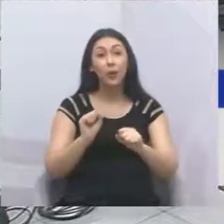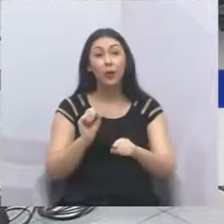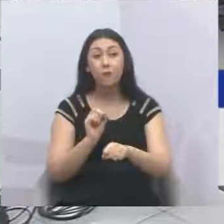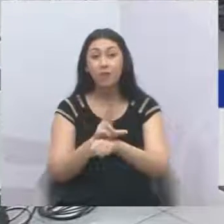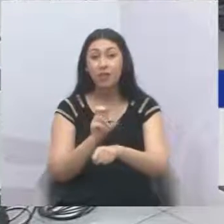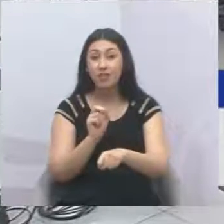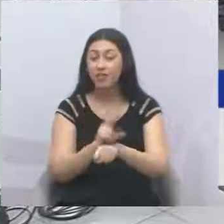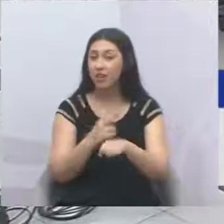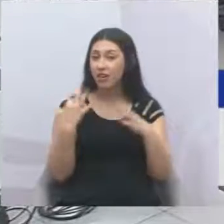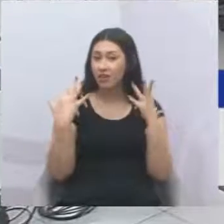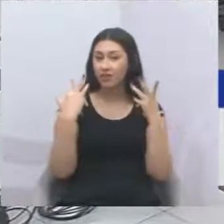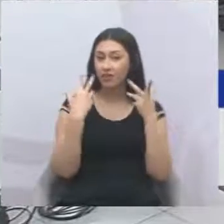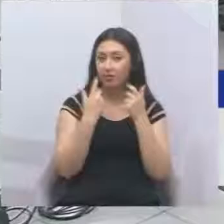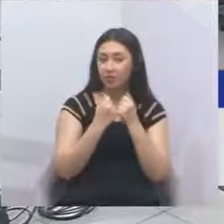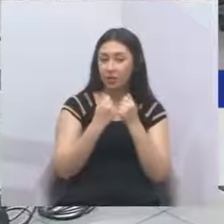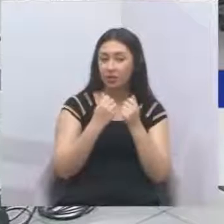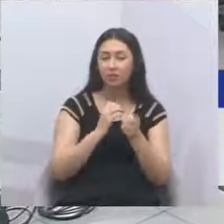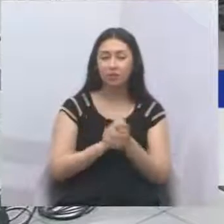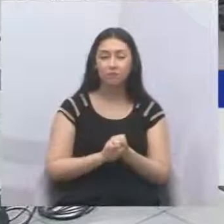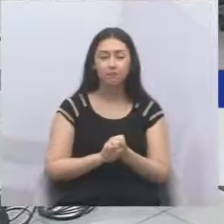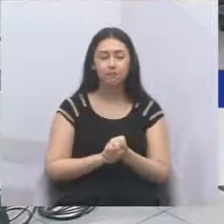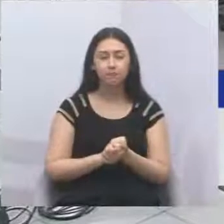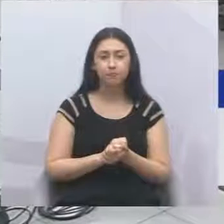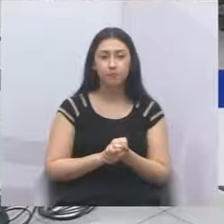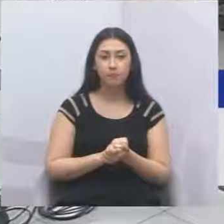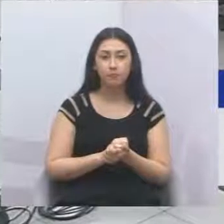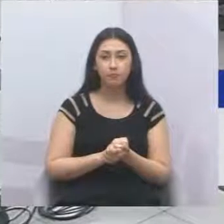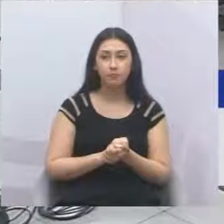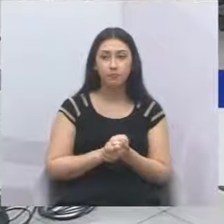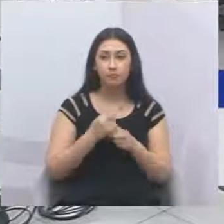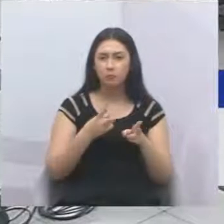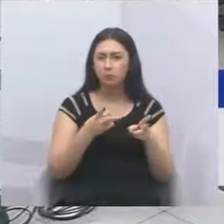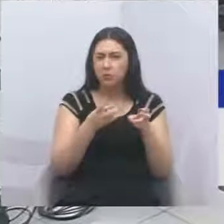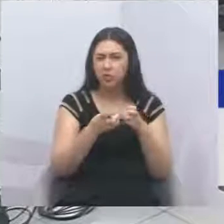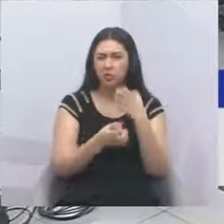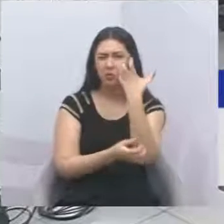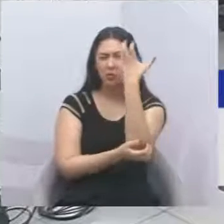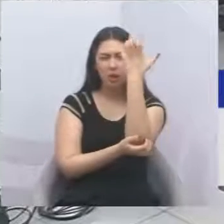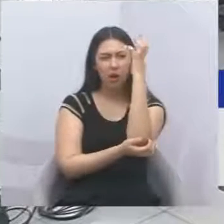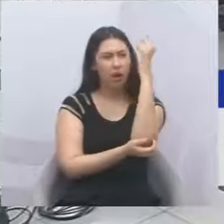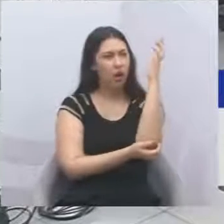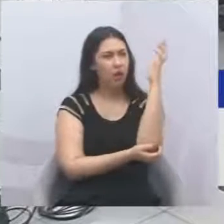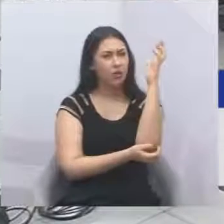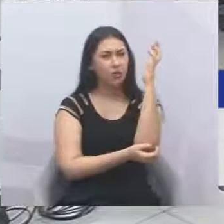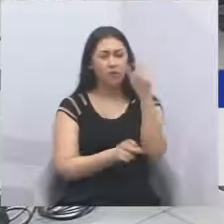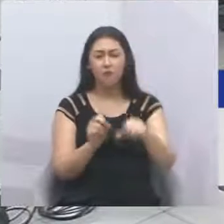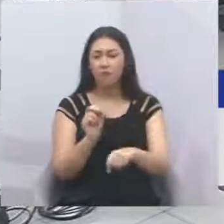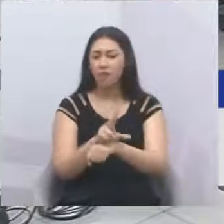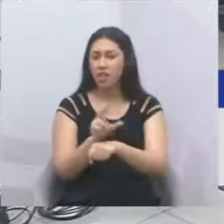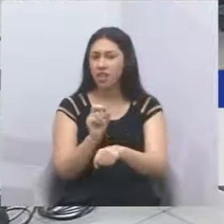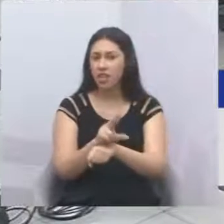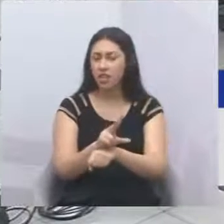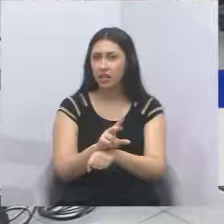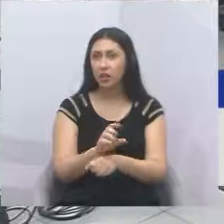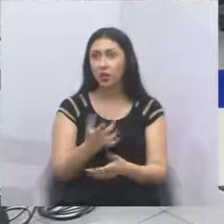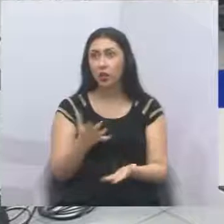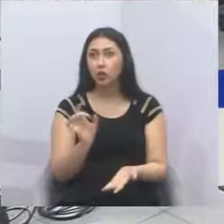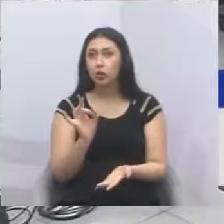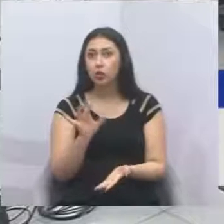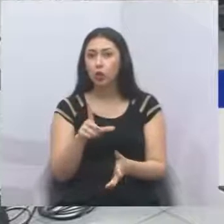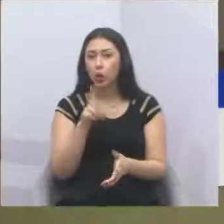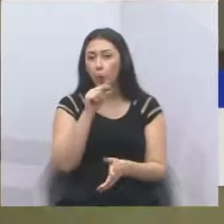os animais. Você vê que essa árvore ela não envenena apenas